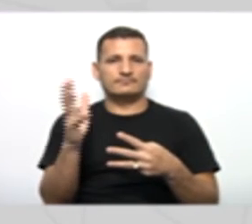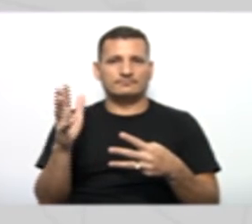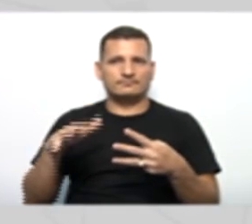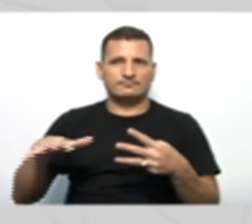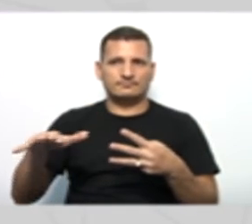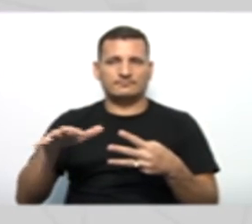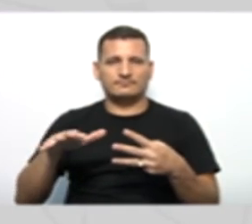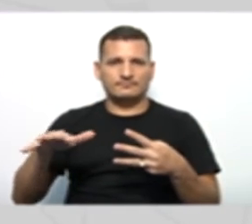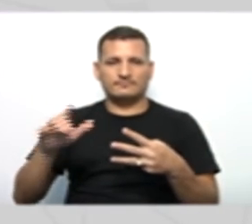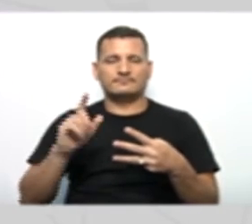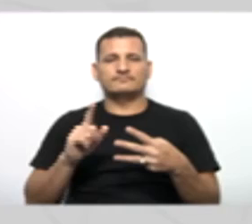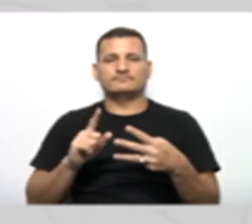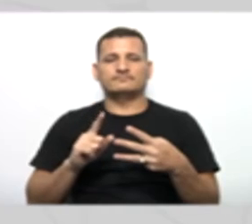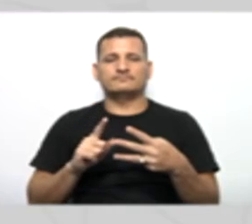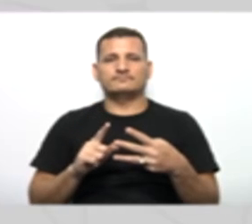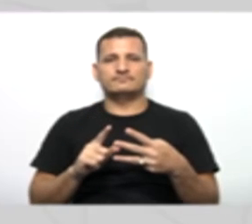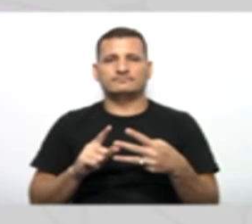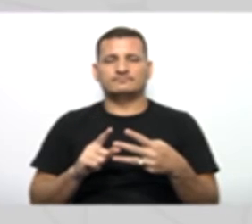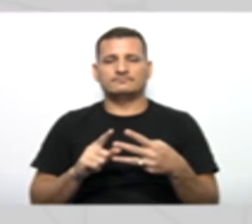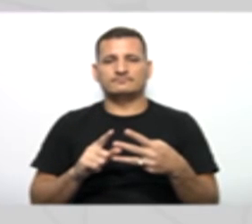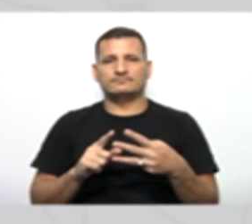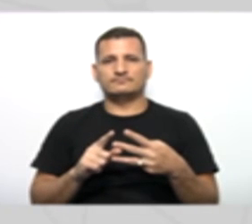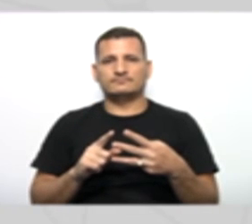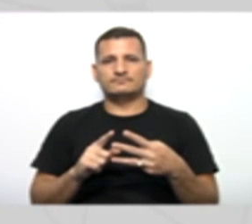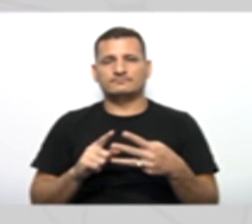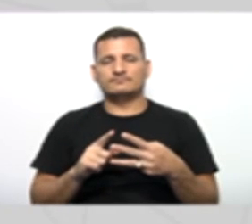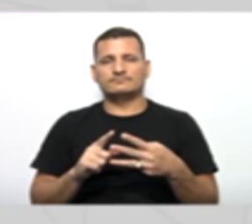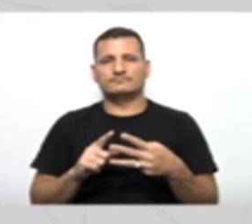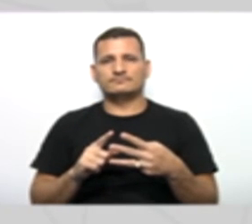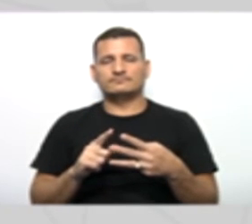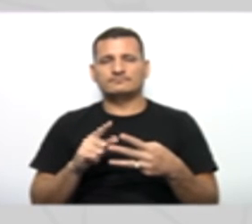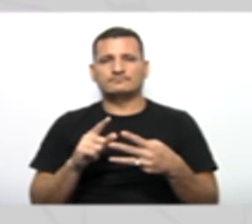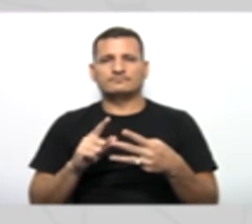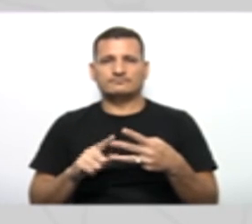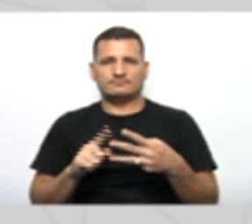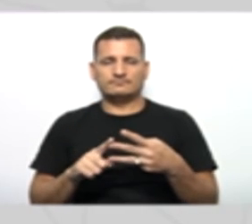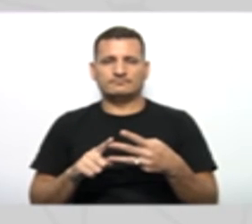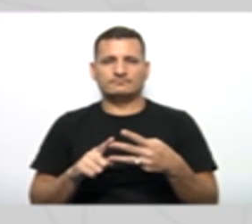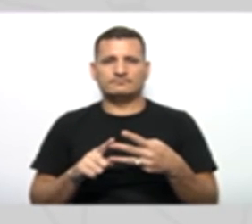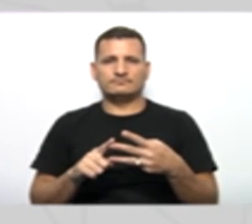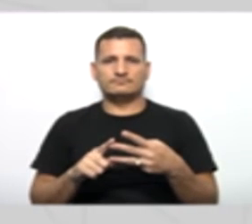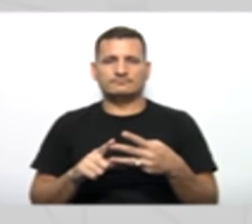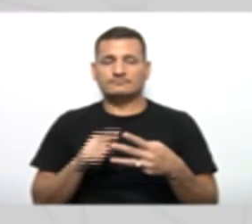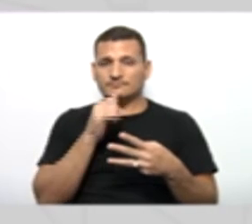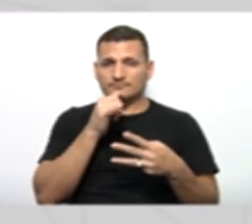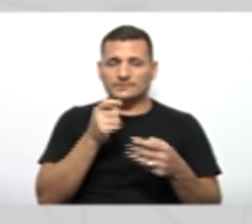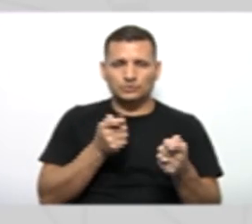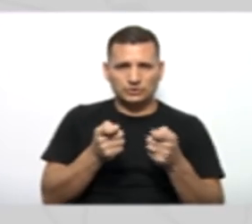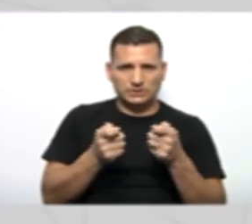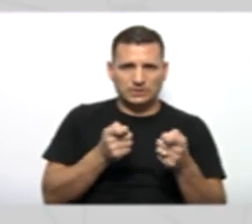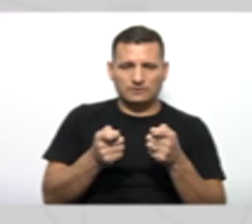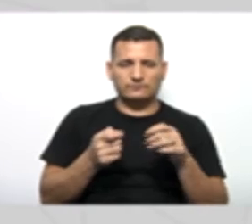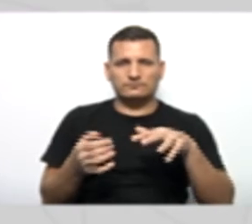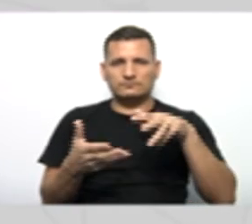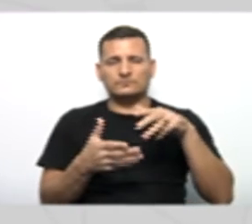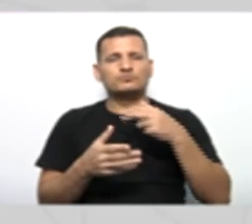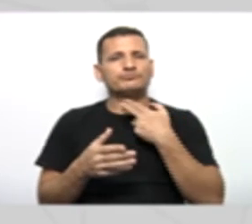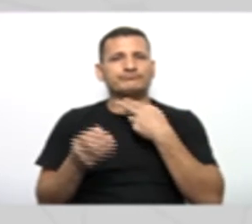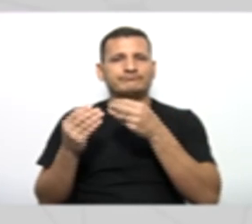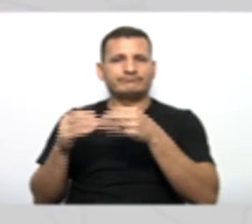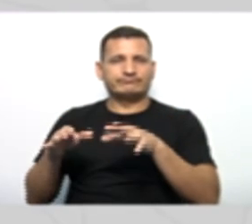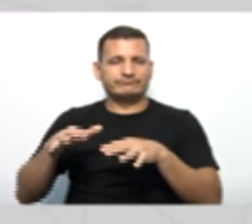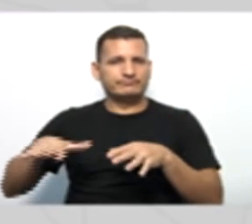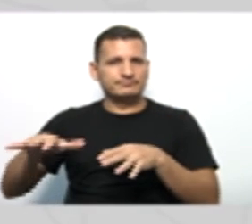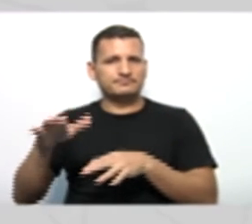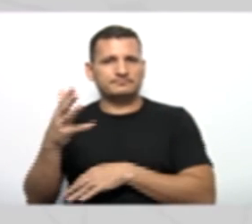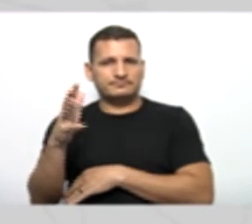se refere ao meio ambiente. Para uma atividade ser considerada sustentável, ela não pode prejudicar o meio ambiente,